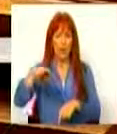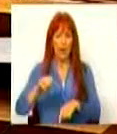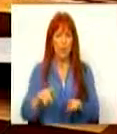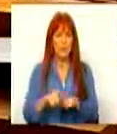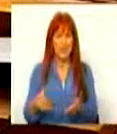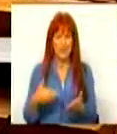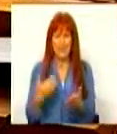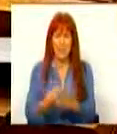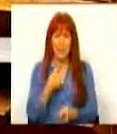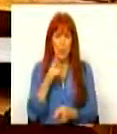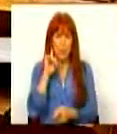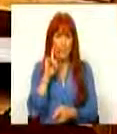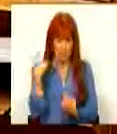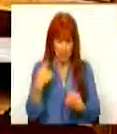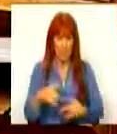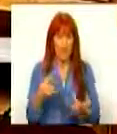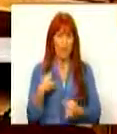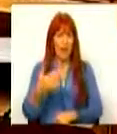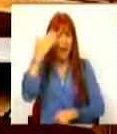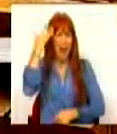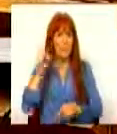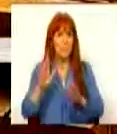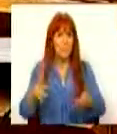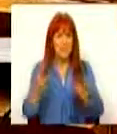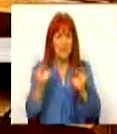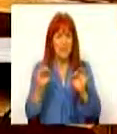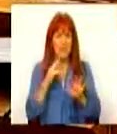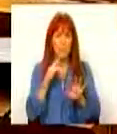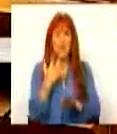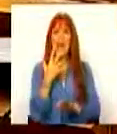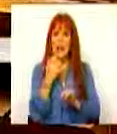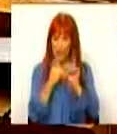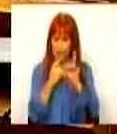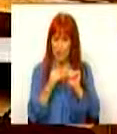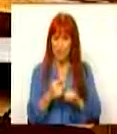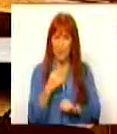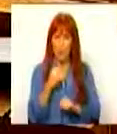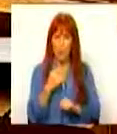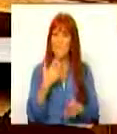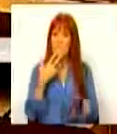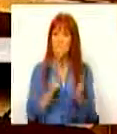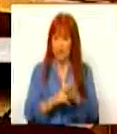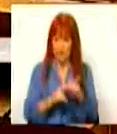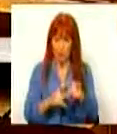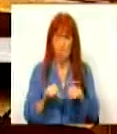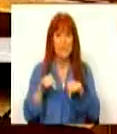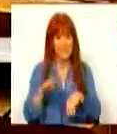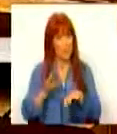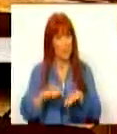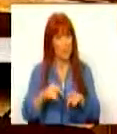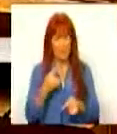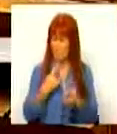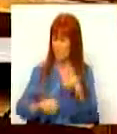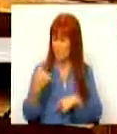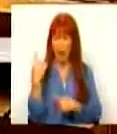Socialista atribui tanta importância que considera que ele deve ser tratado com muito rigor e com muita verdade. E nesse sentido